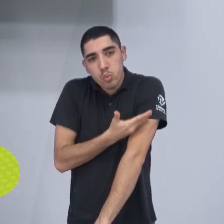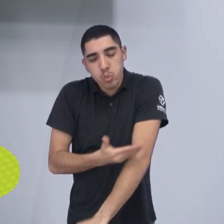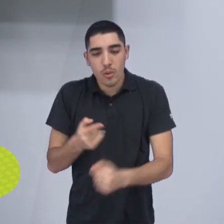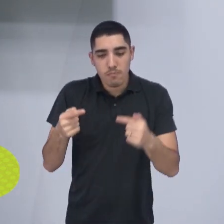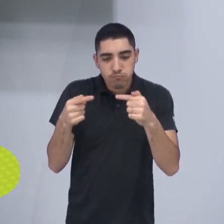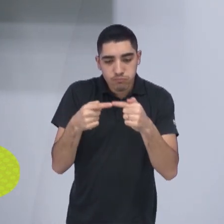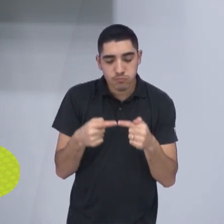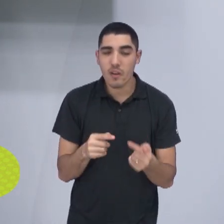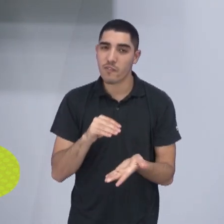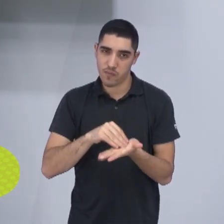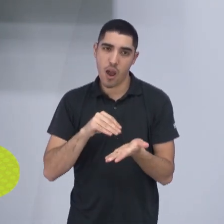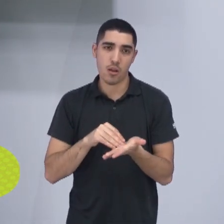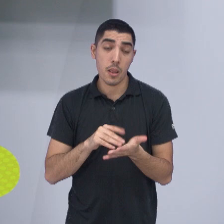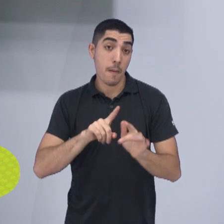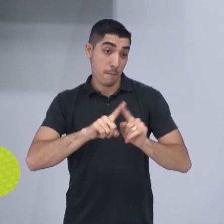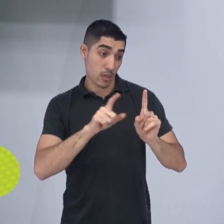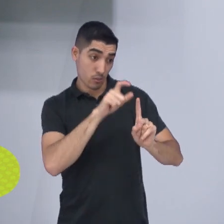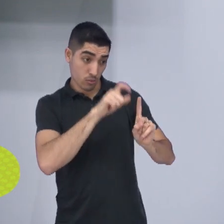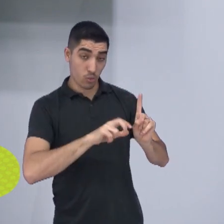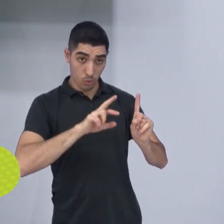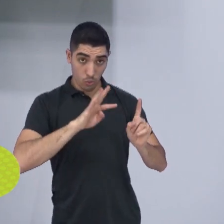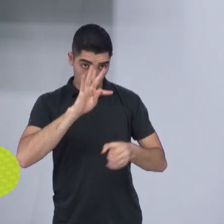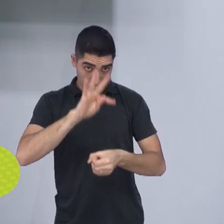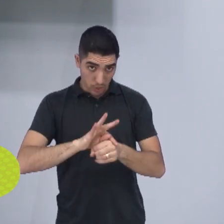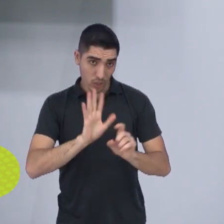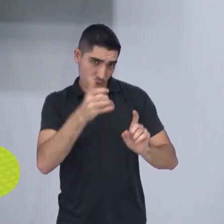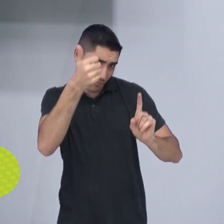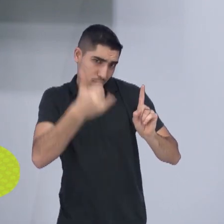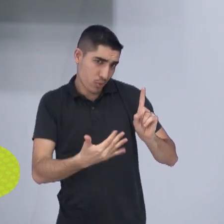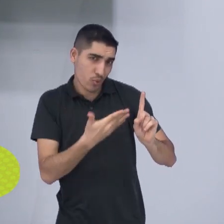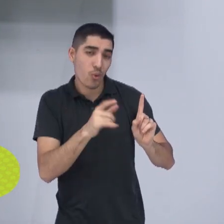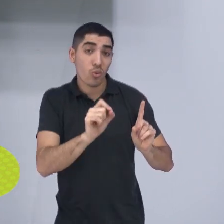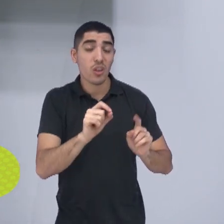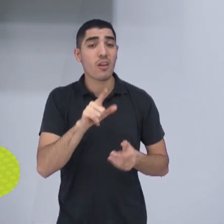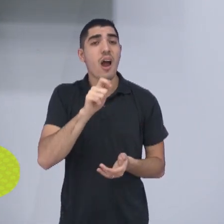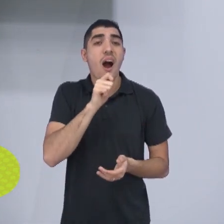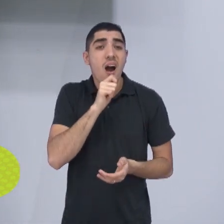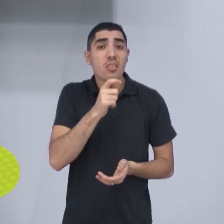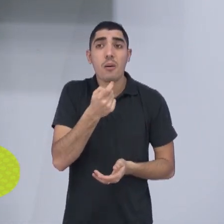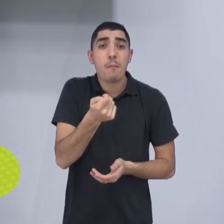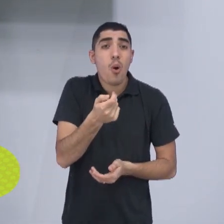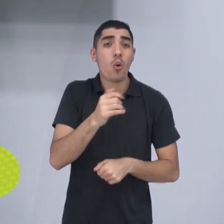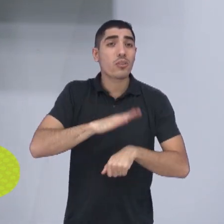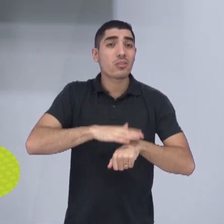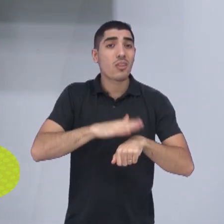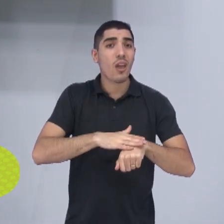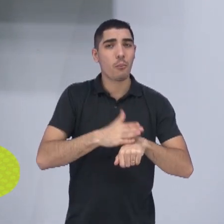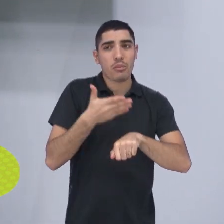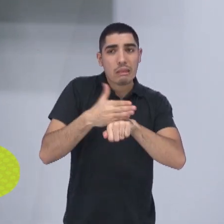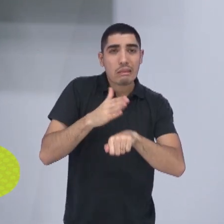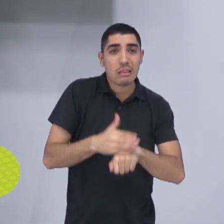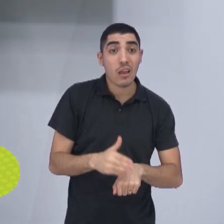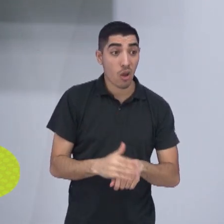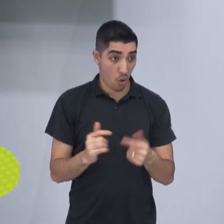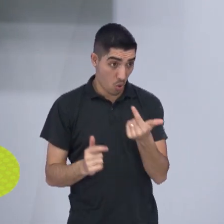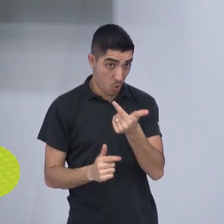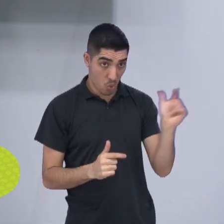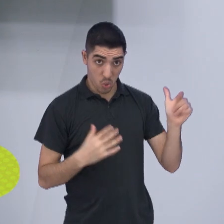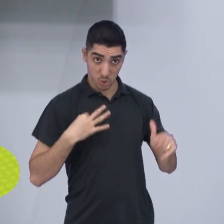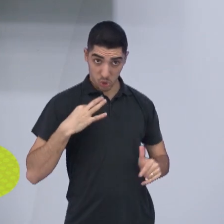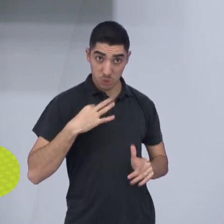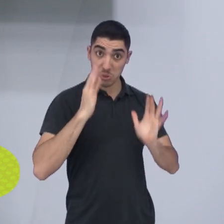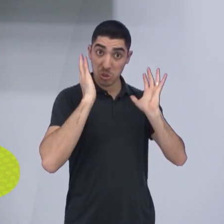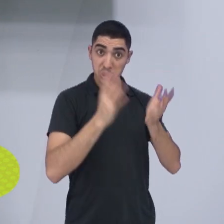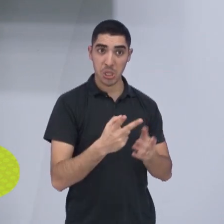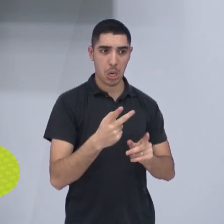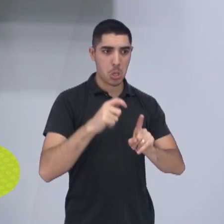normal, né? Porque como o Reinaldo falou, eles começaram os treinamentos há 5 semanas, tem outros times aí já treinando há 2 meses, então falta engrenar